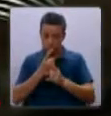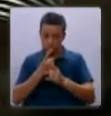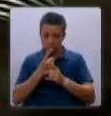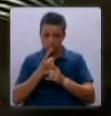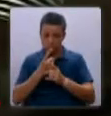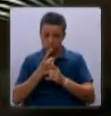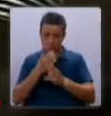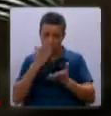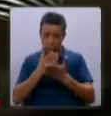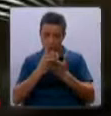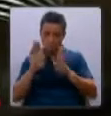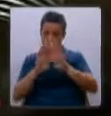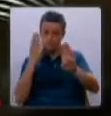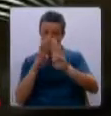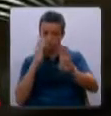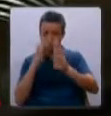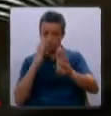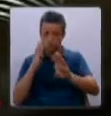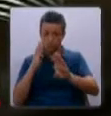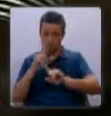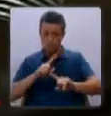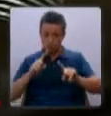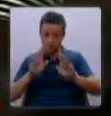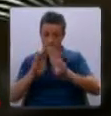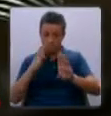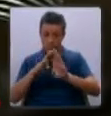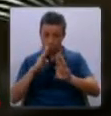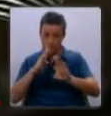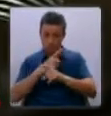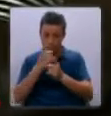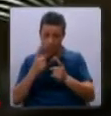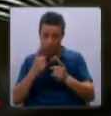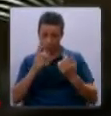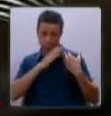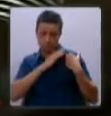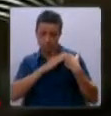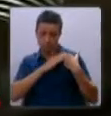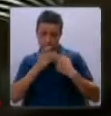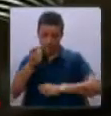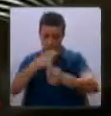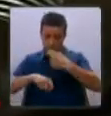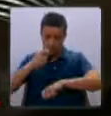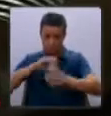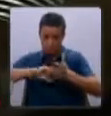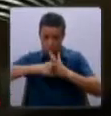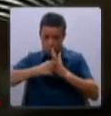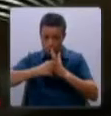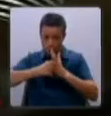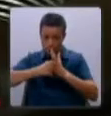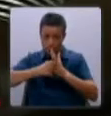porque foi só a porta que já mandámos a porta para o agente que me vendeu o